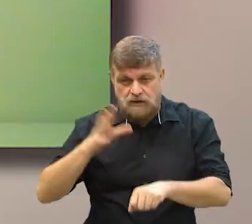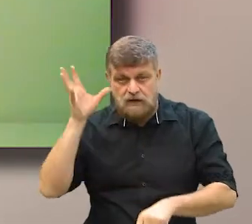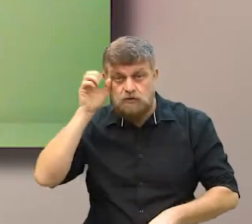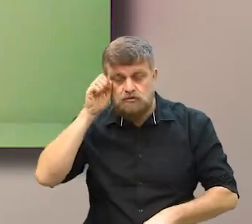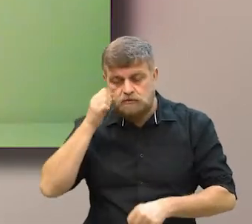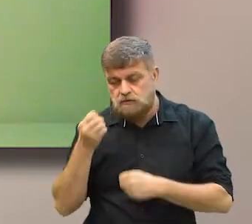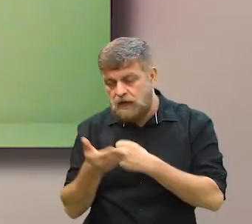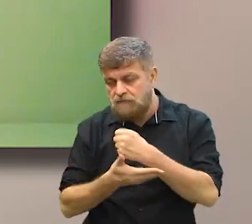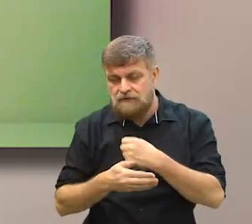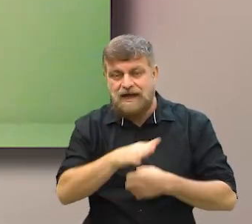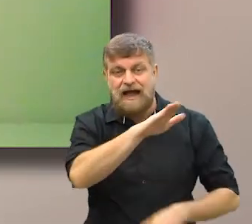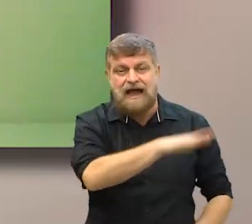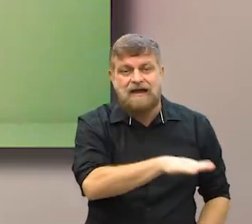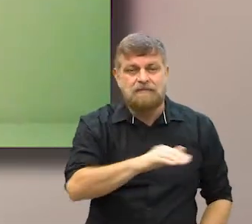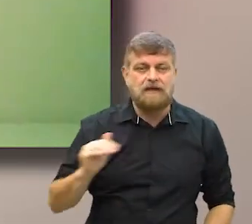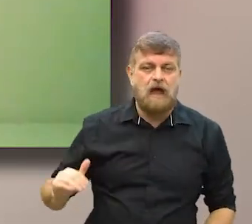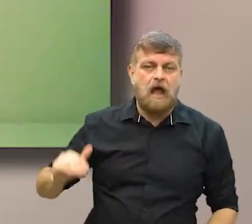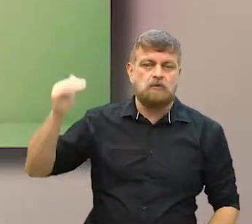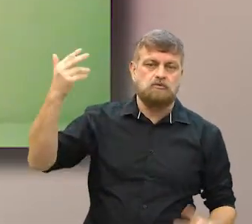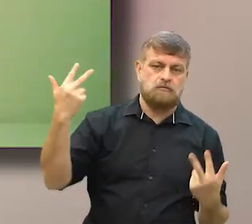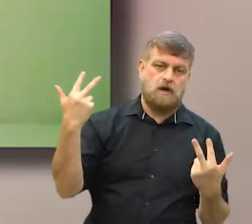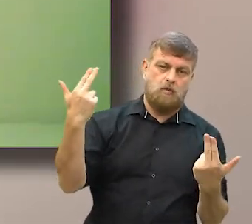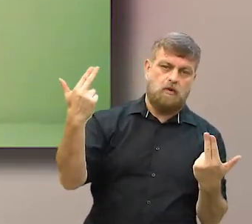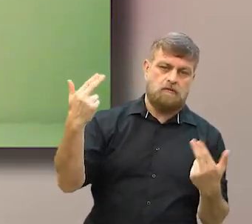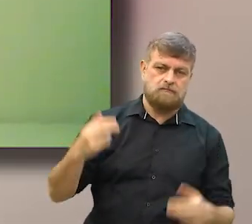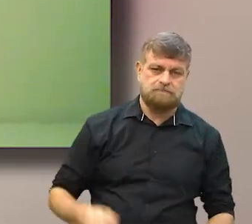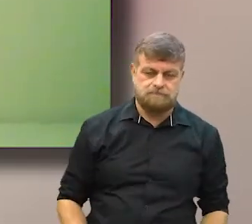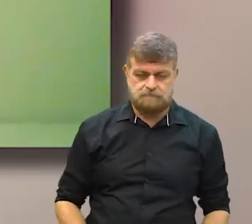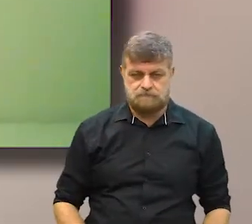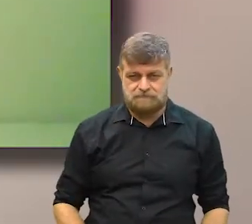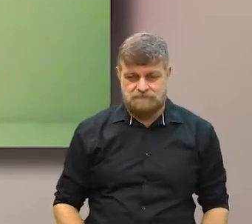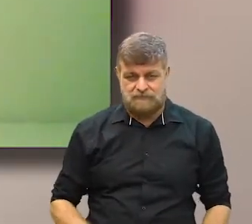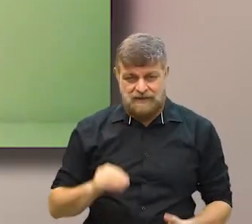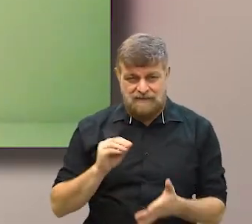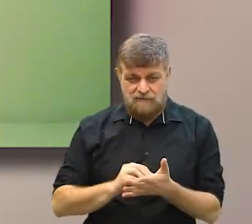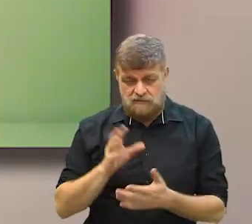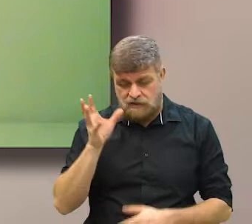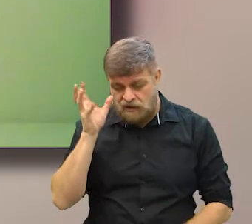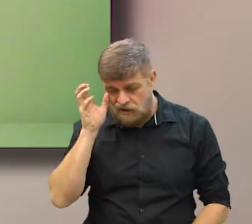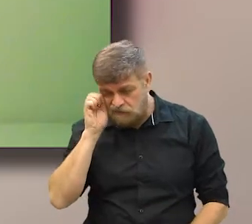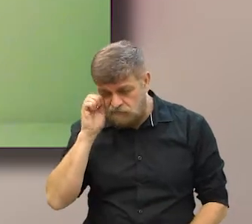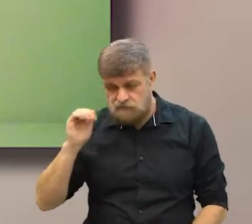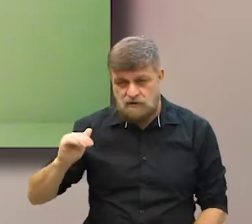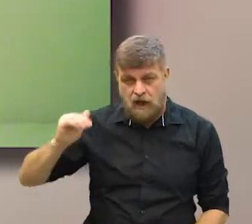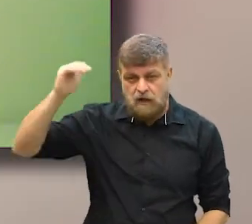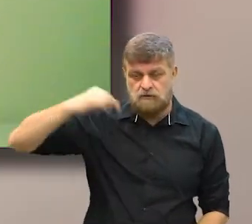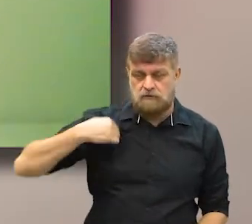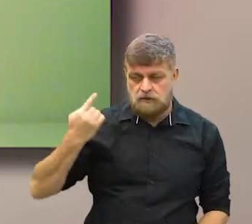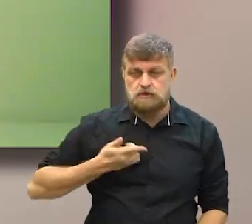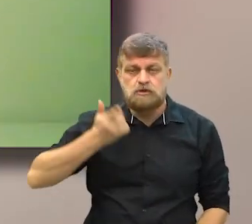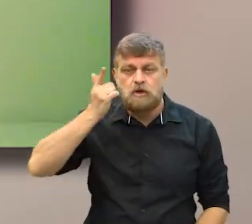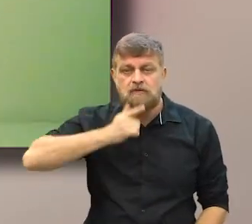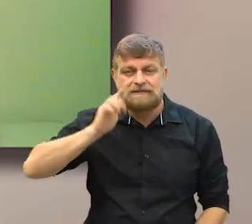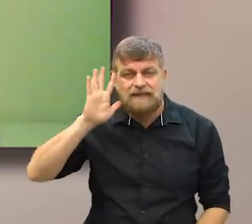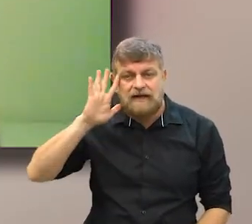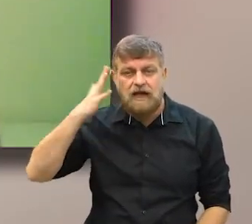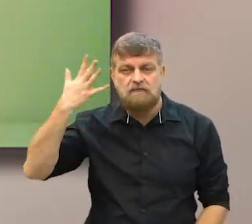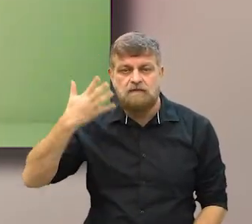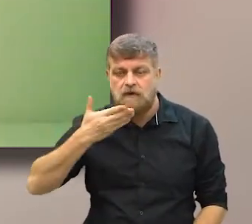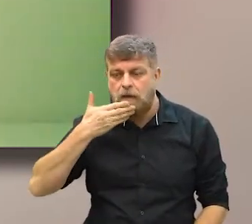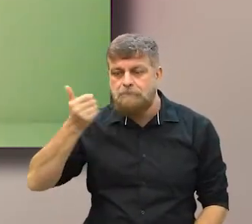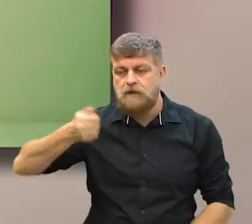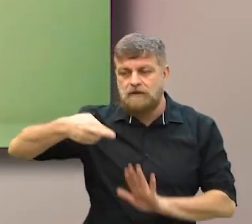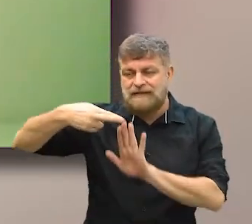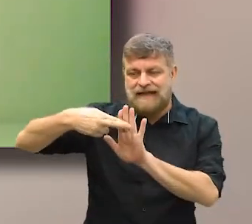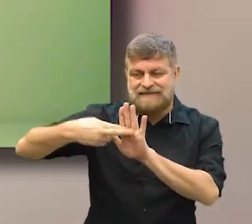são fundamentais para a criança e também para adulto. Grande parte das insônias de adulto, a gente consegue